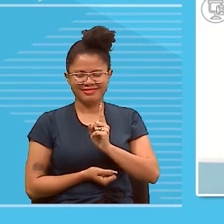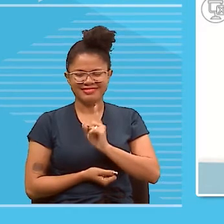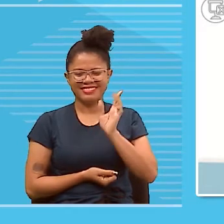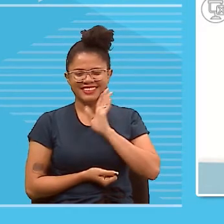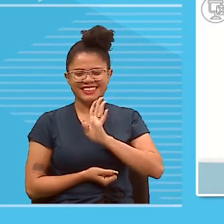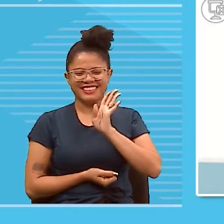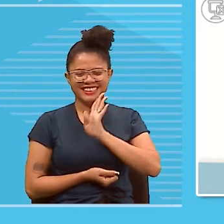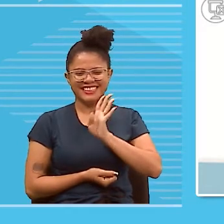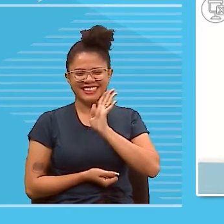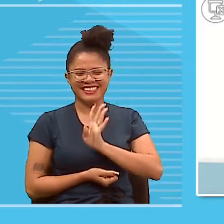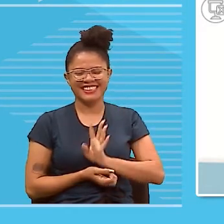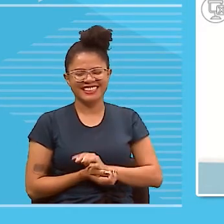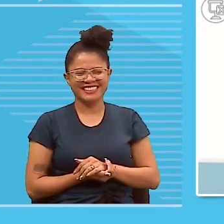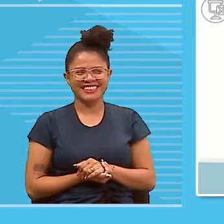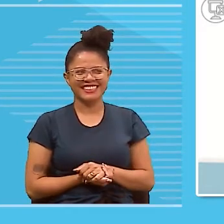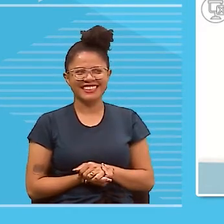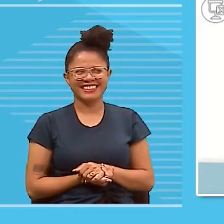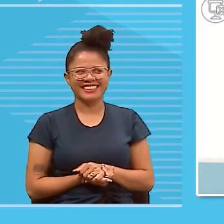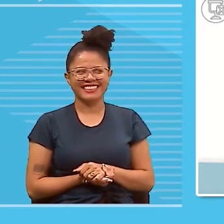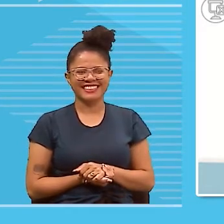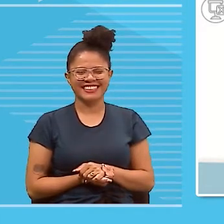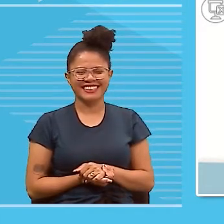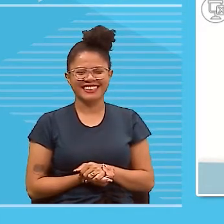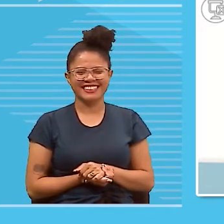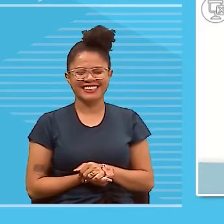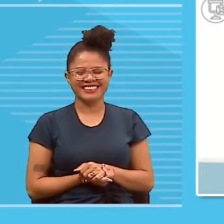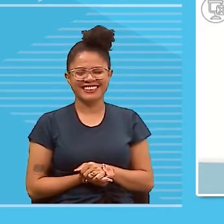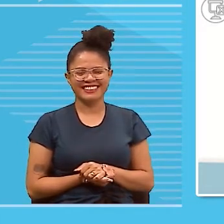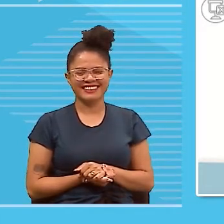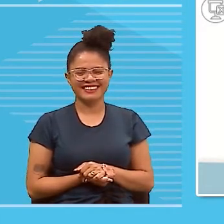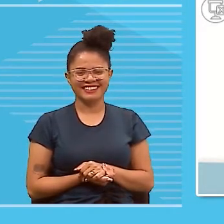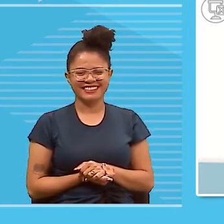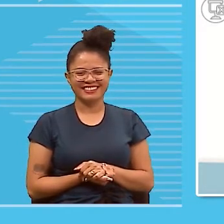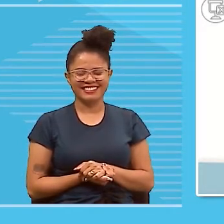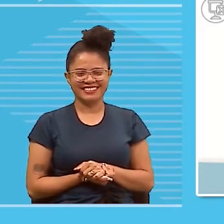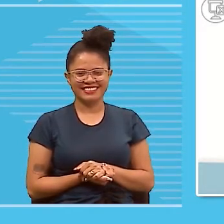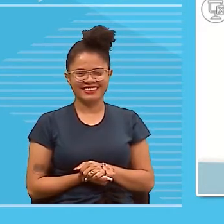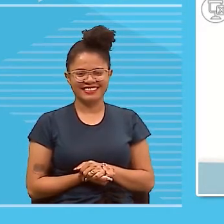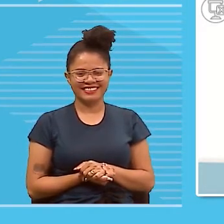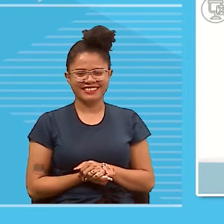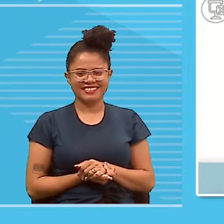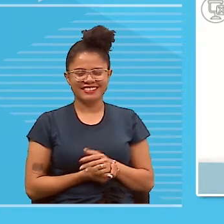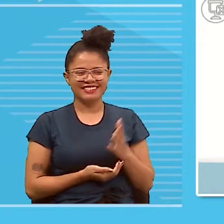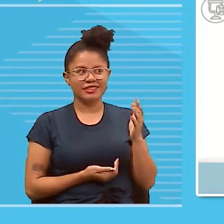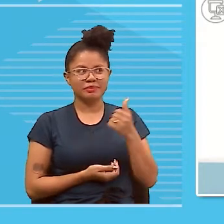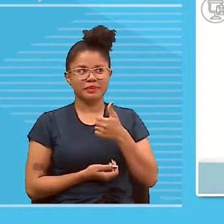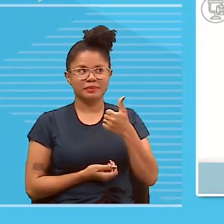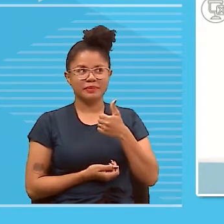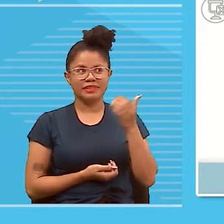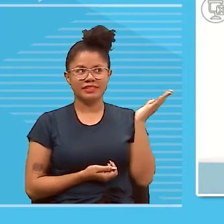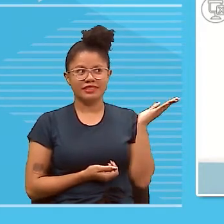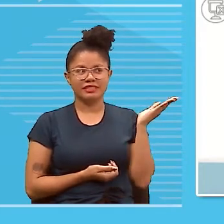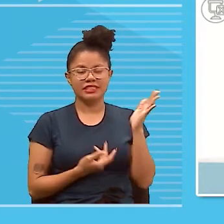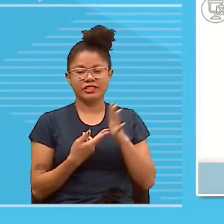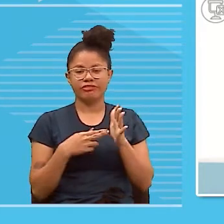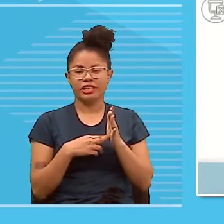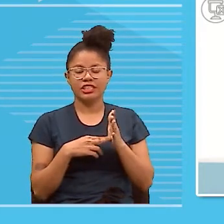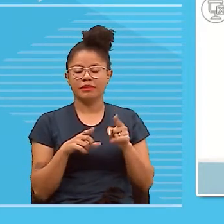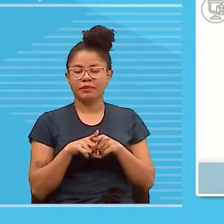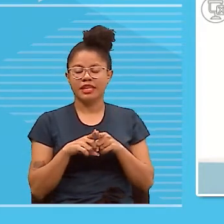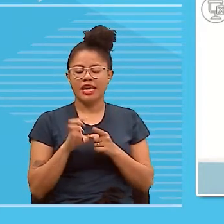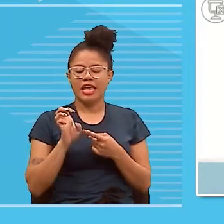lindo esse com quanto ele é a mesma coisa que embora